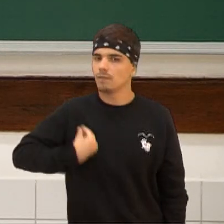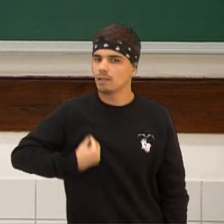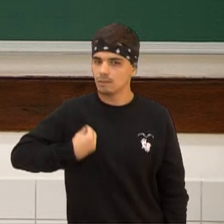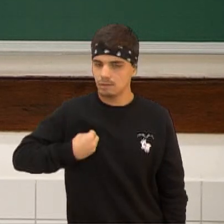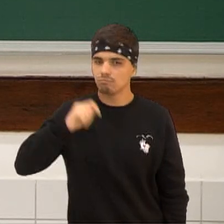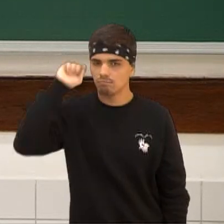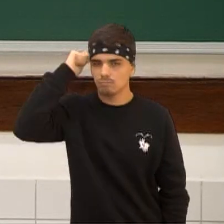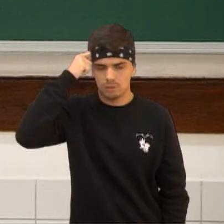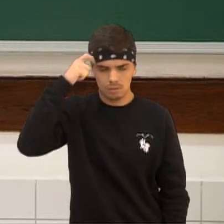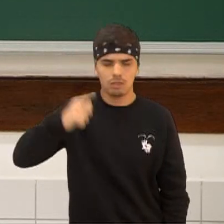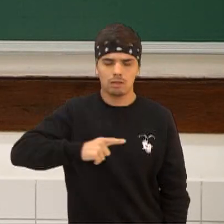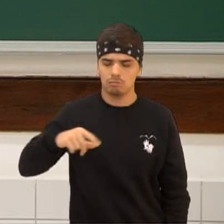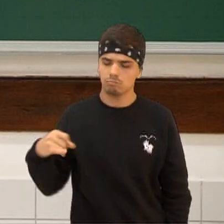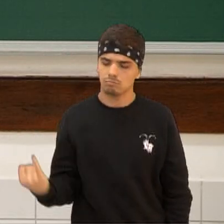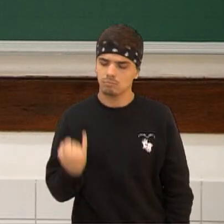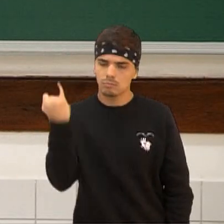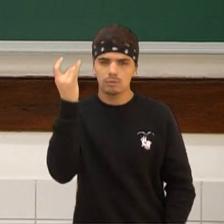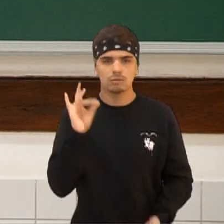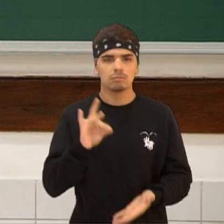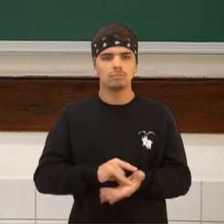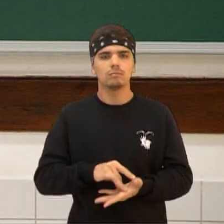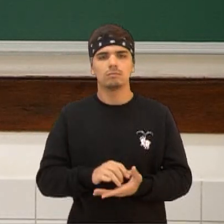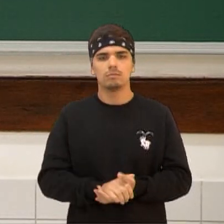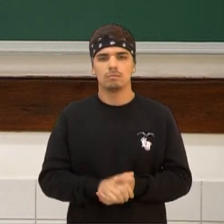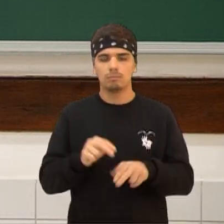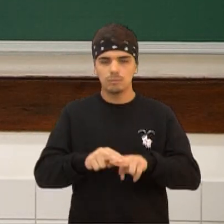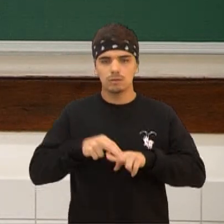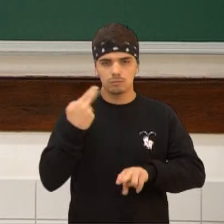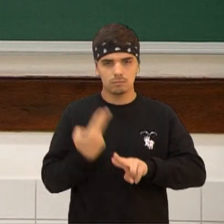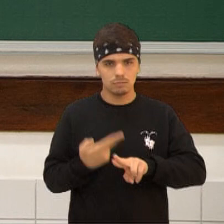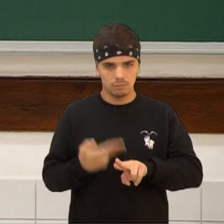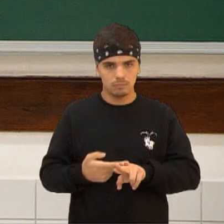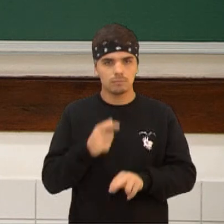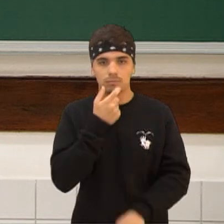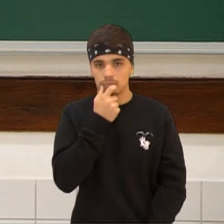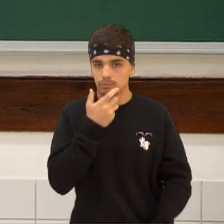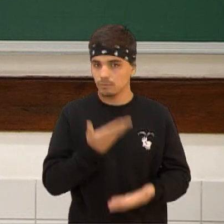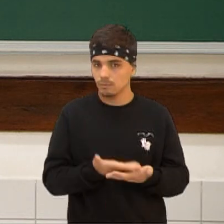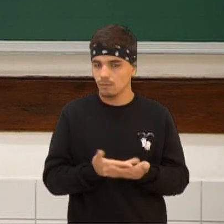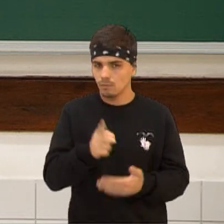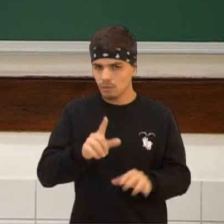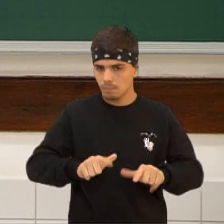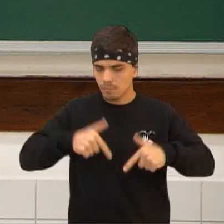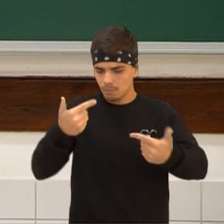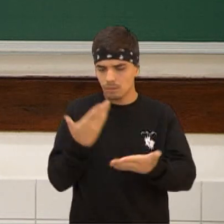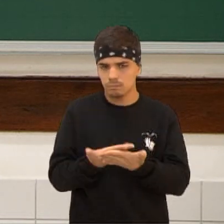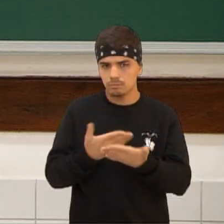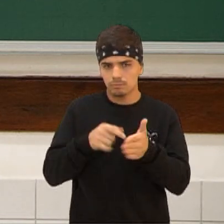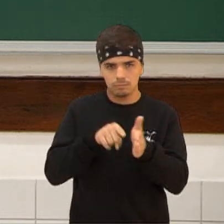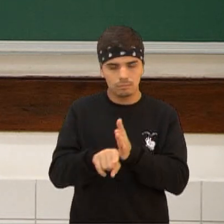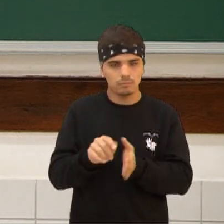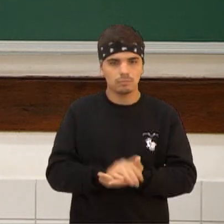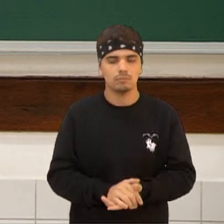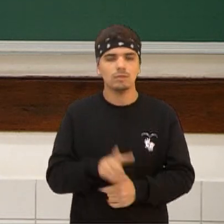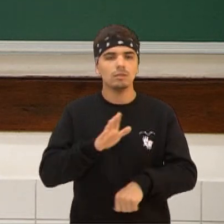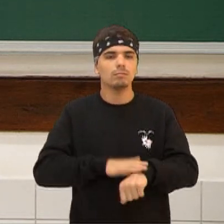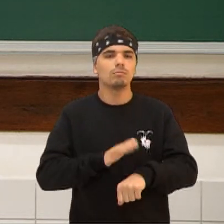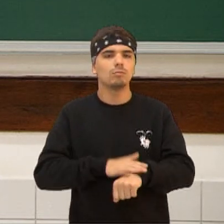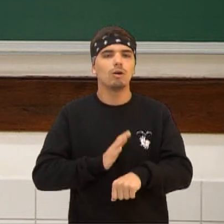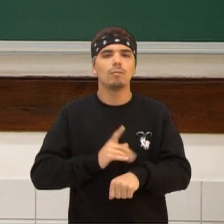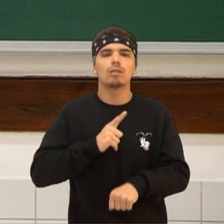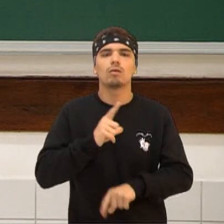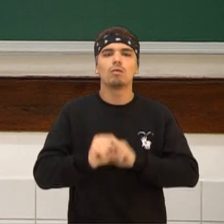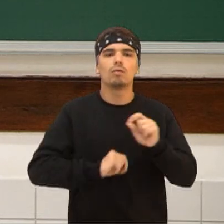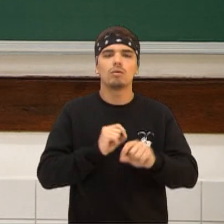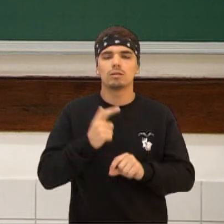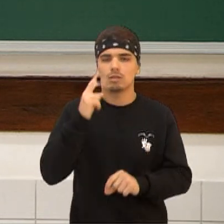Então, por isso, a gente tem que usar na nossa aula de inglês, certo? Tranquilo? Preparado para o quiz? Então, aquele momentinho que a gente vai dar aquela revisada